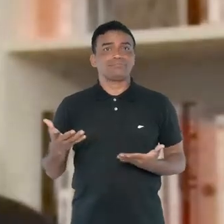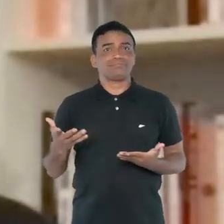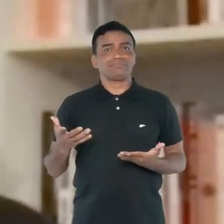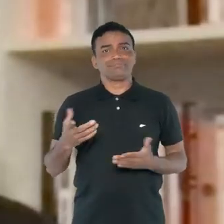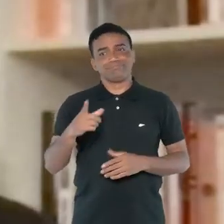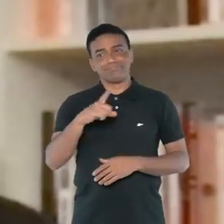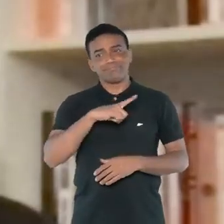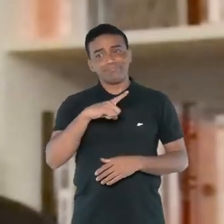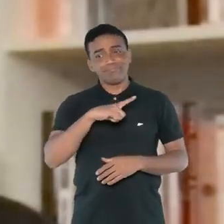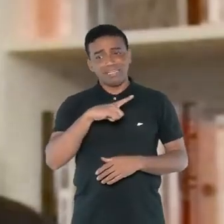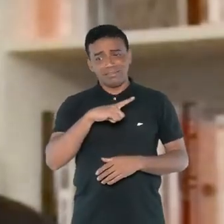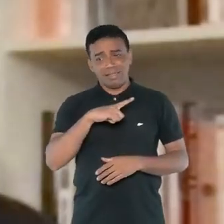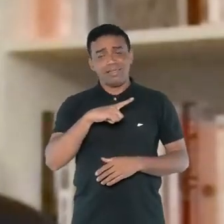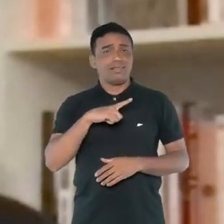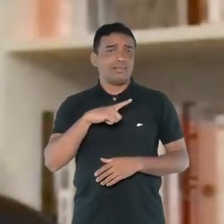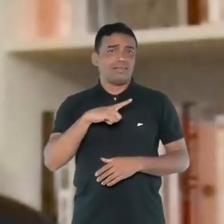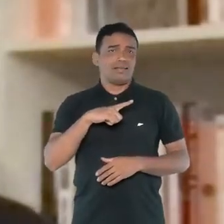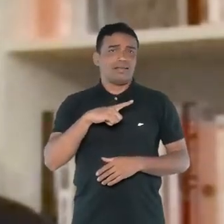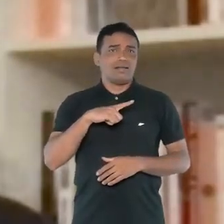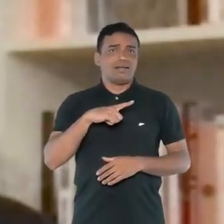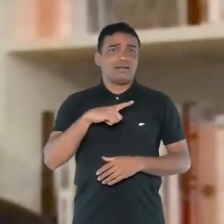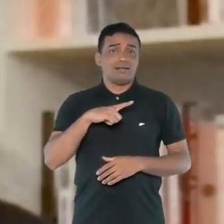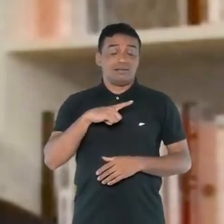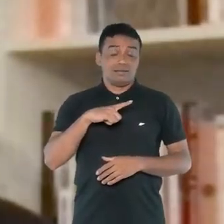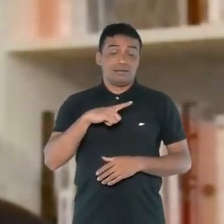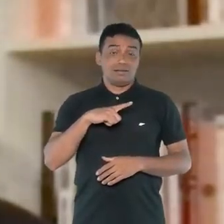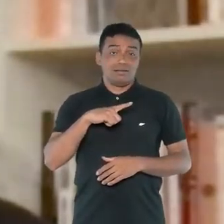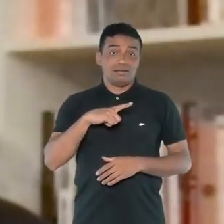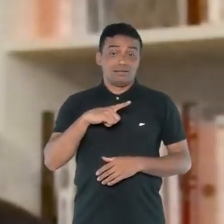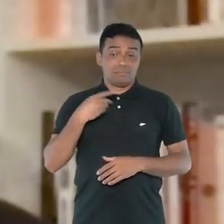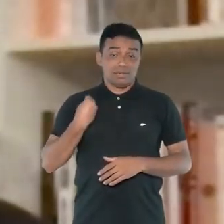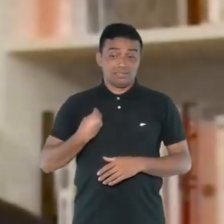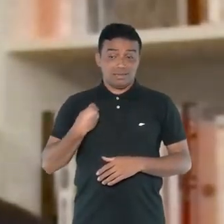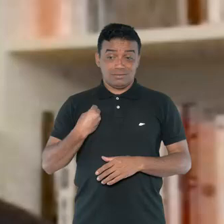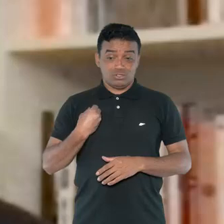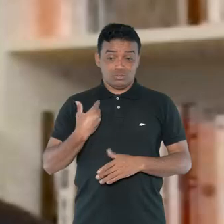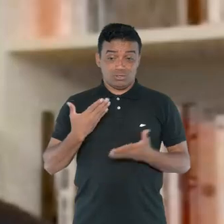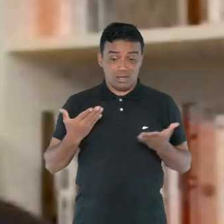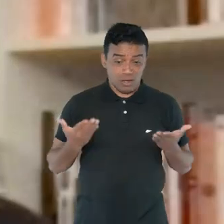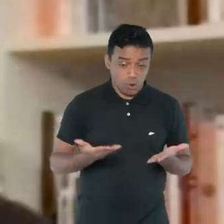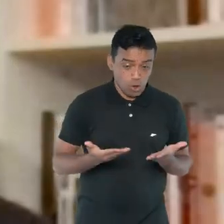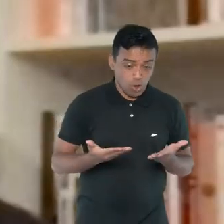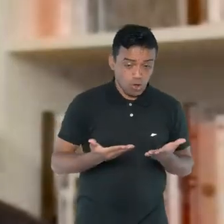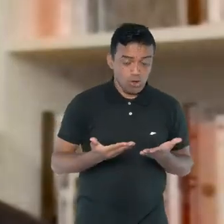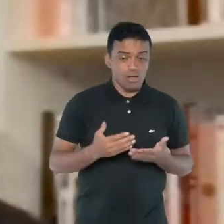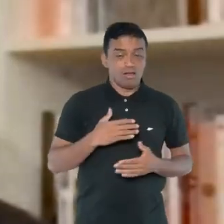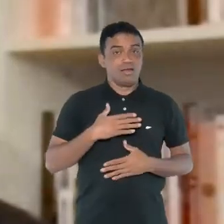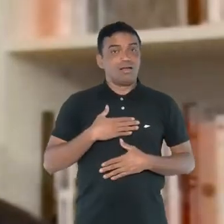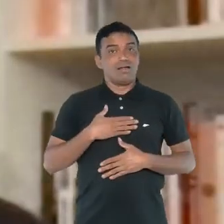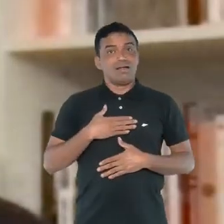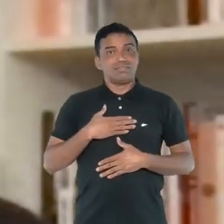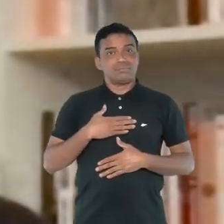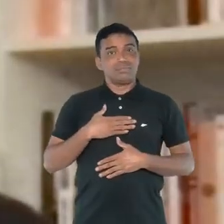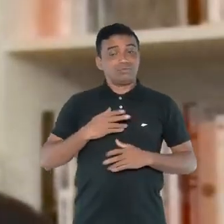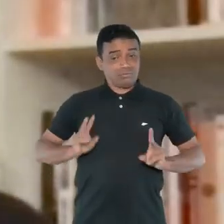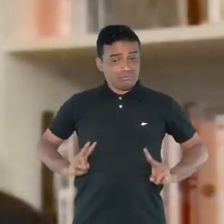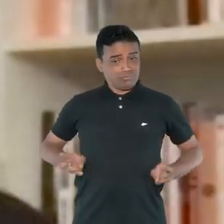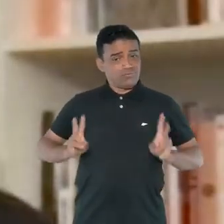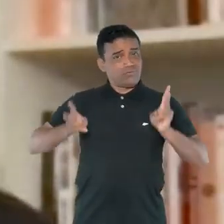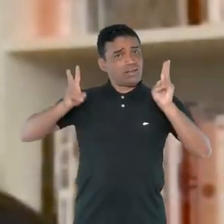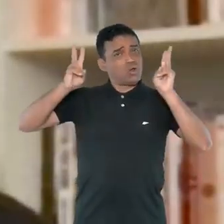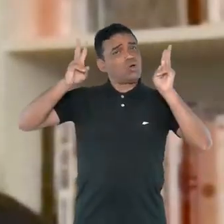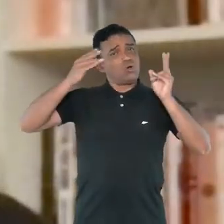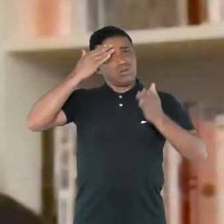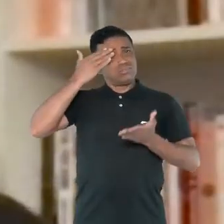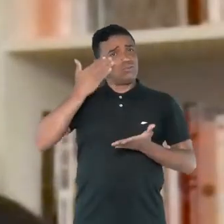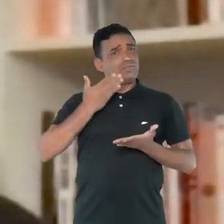tenha presente o agora, não é? Tenha presente as minhas convicções, até no